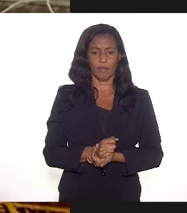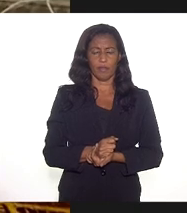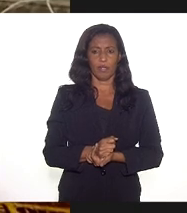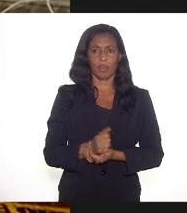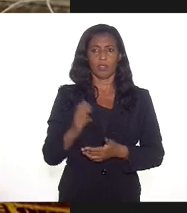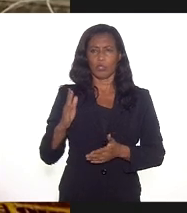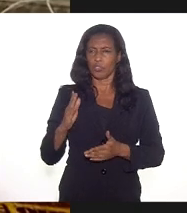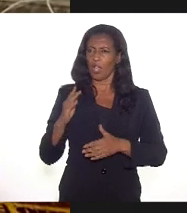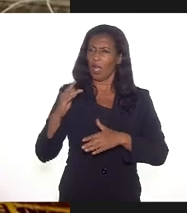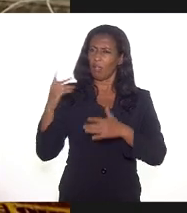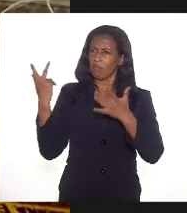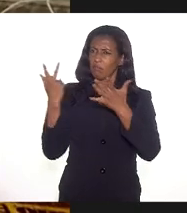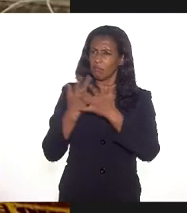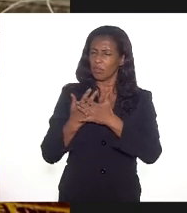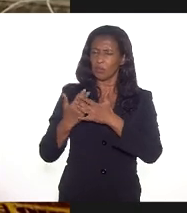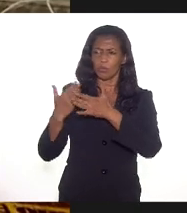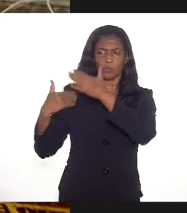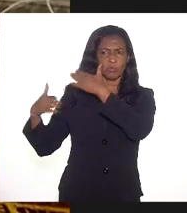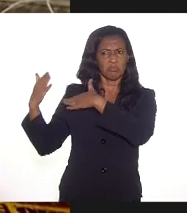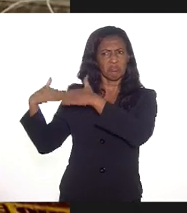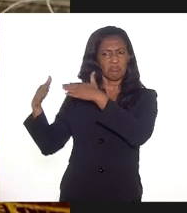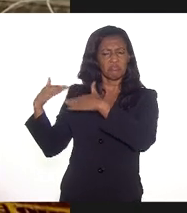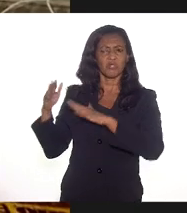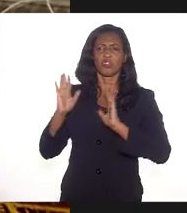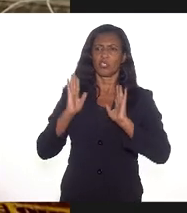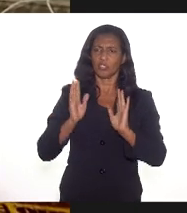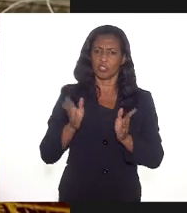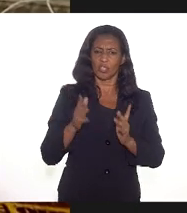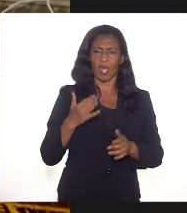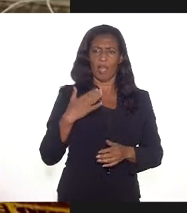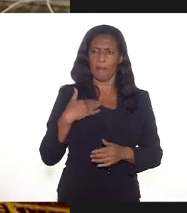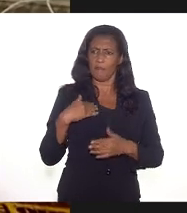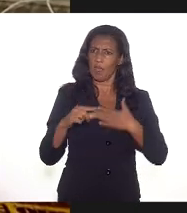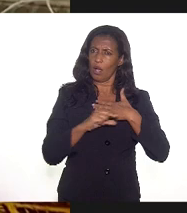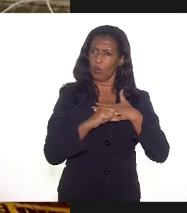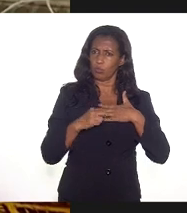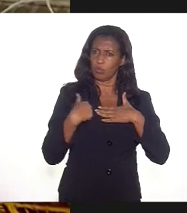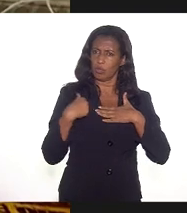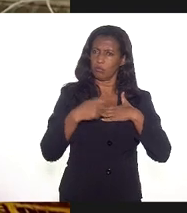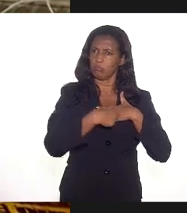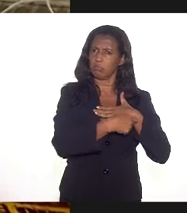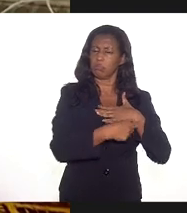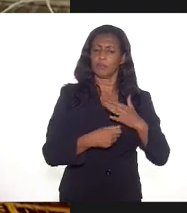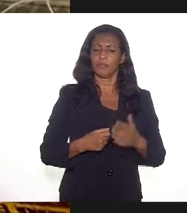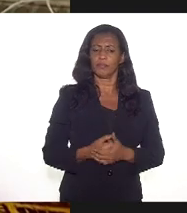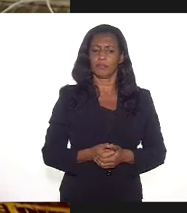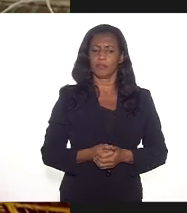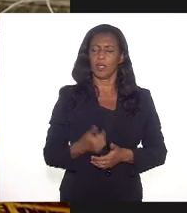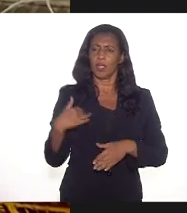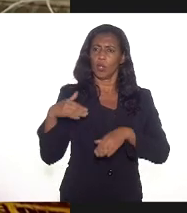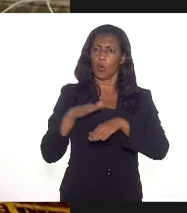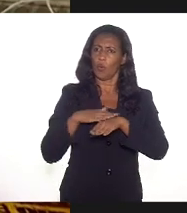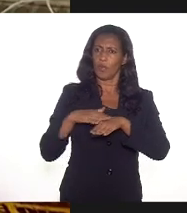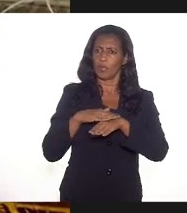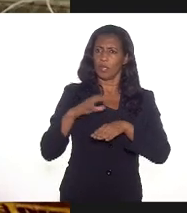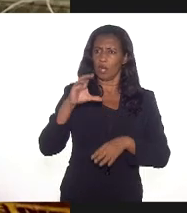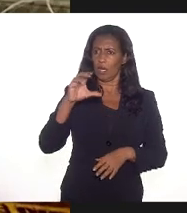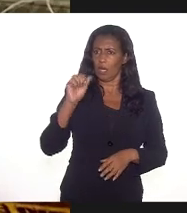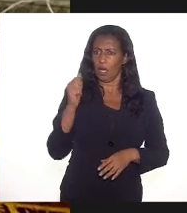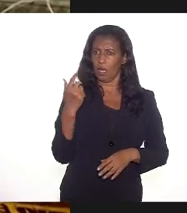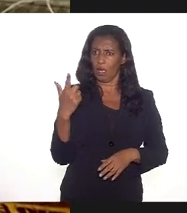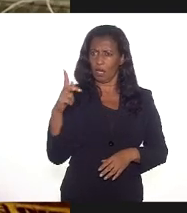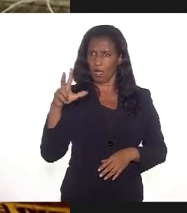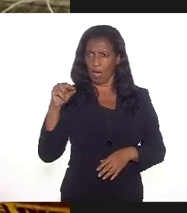um procedimento vencido com o projeto de minha autoria e conversando com Carlos Mink, a gente chegou a